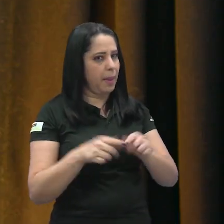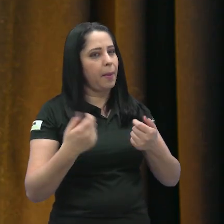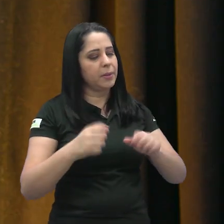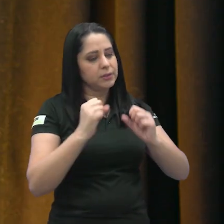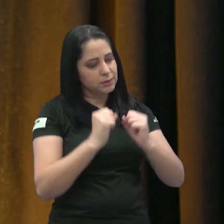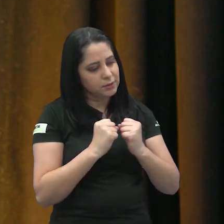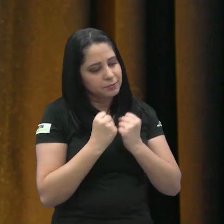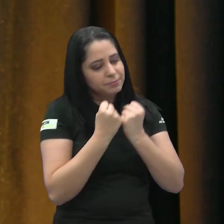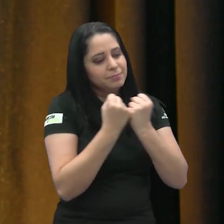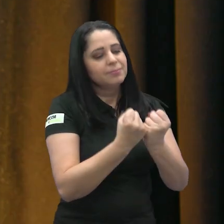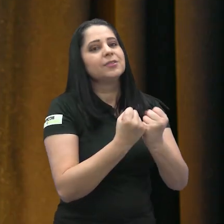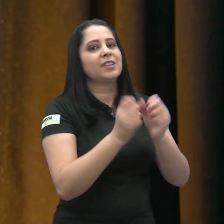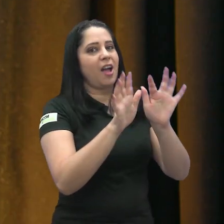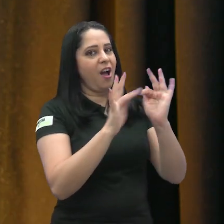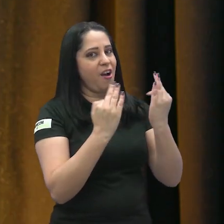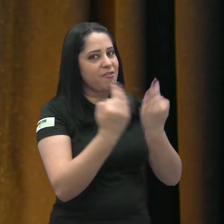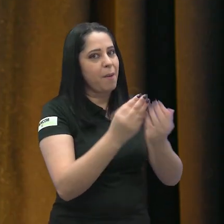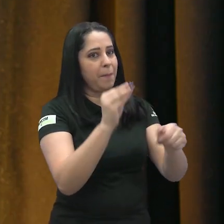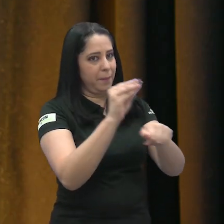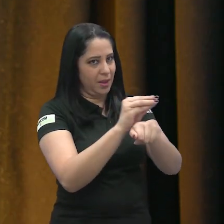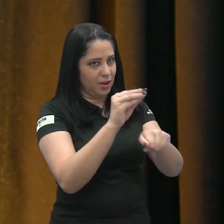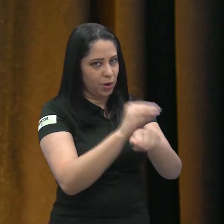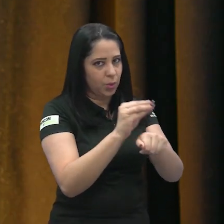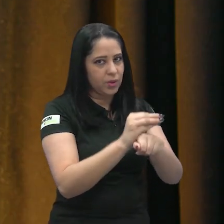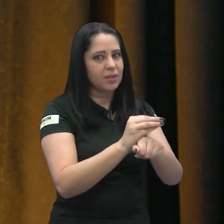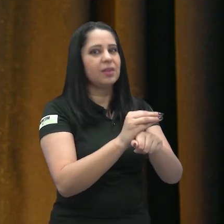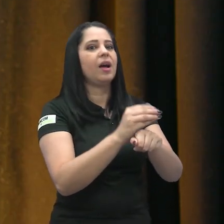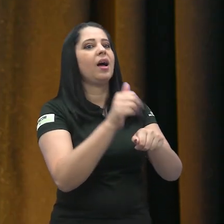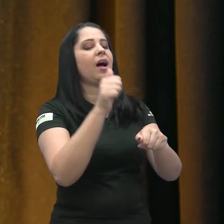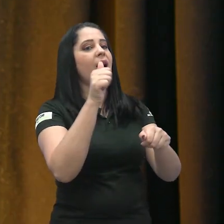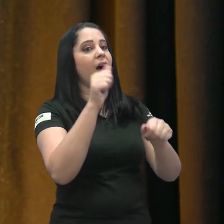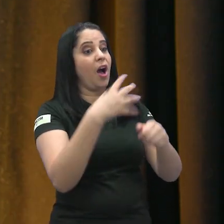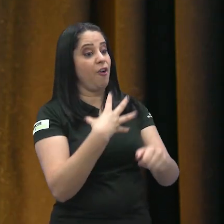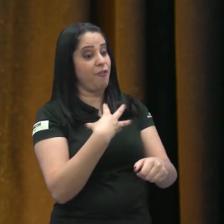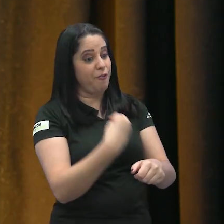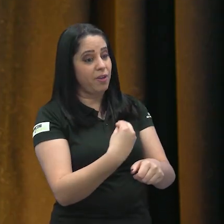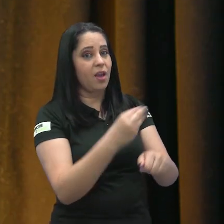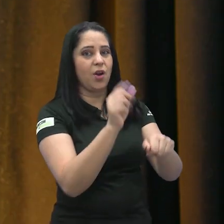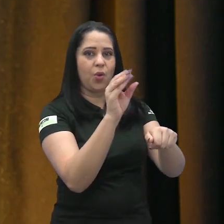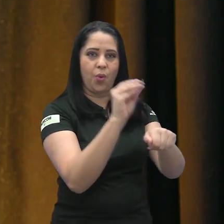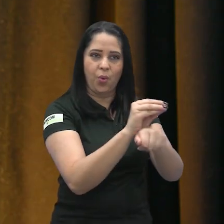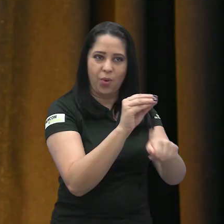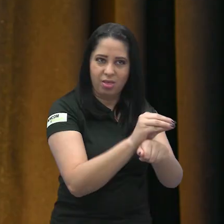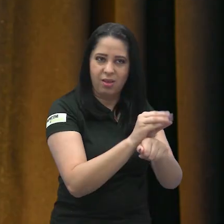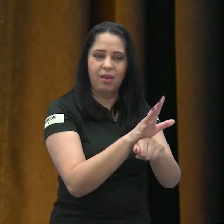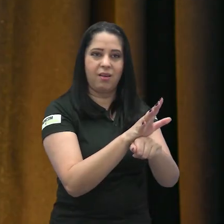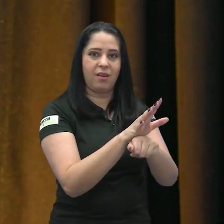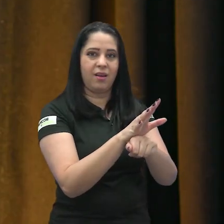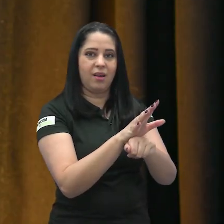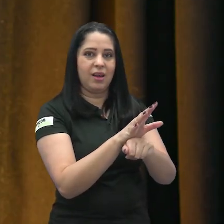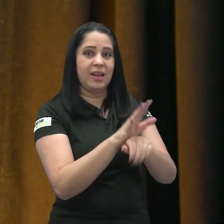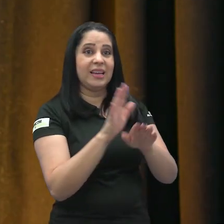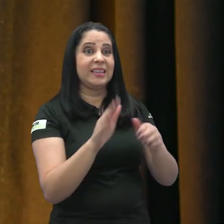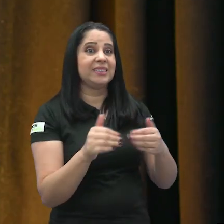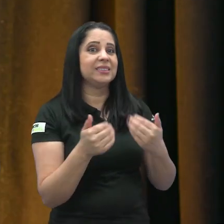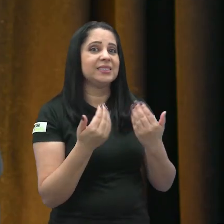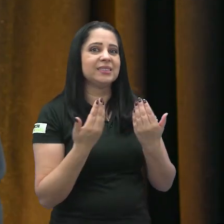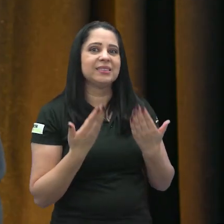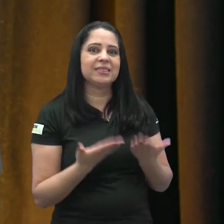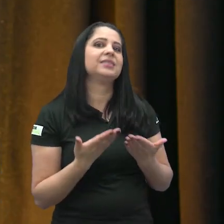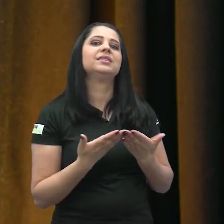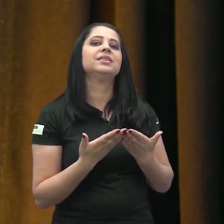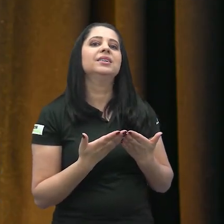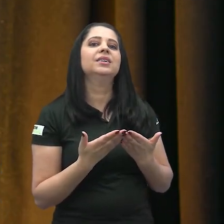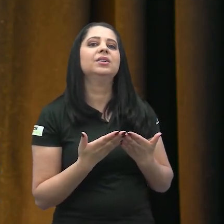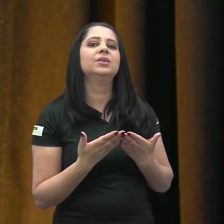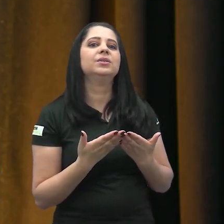se dedica à sua família, ao matrimônio, essa também é a sua vocação, de criar os filhos. Você descobre essa missão de criar os filhos. Então